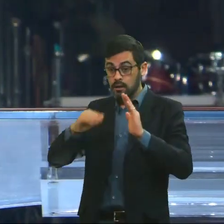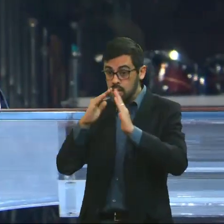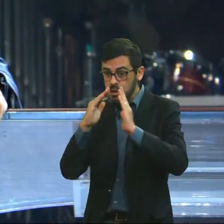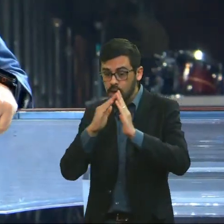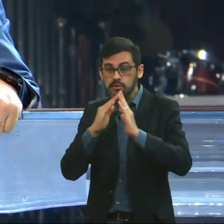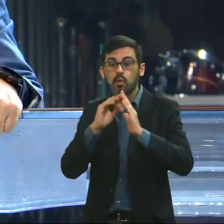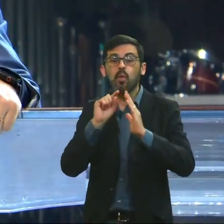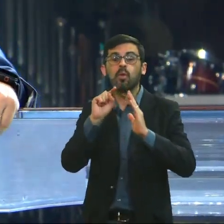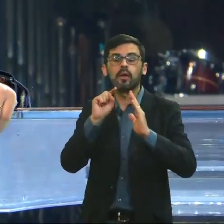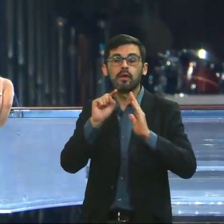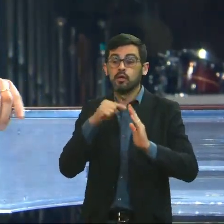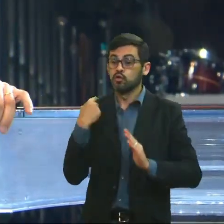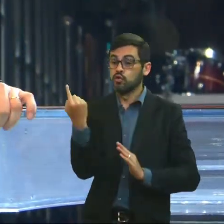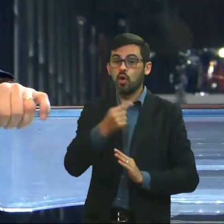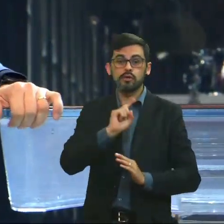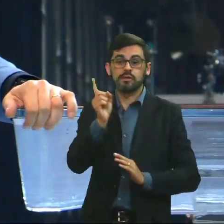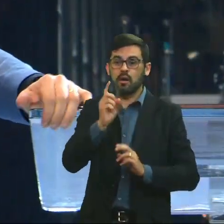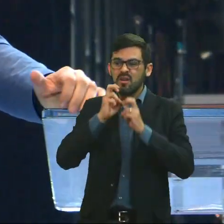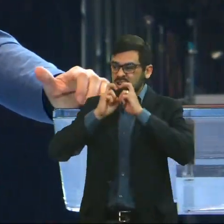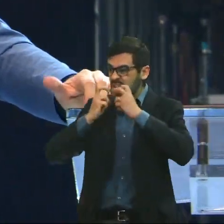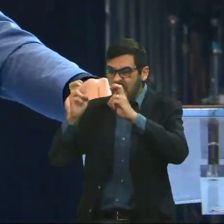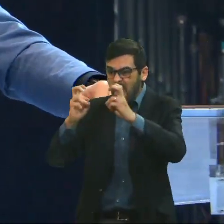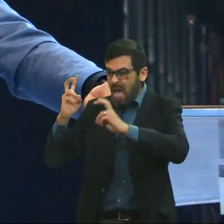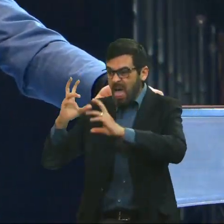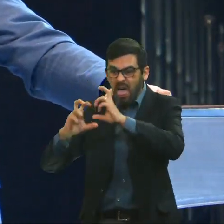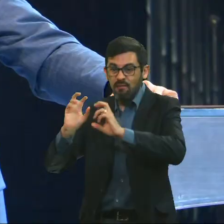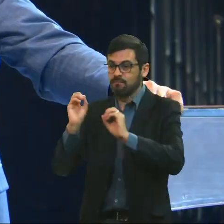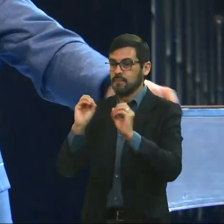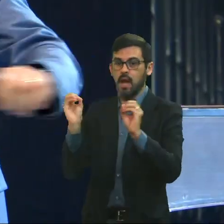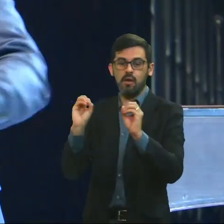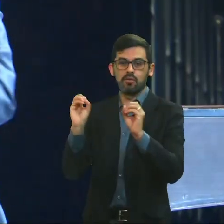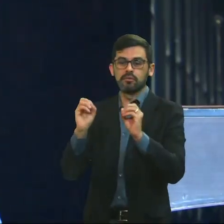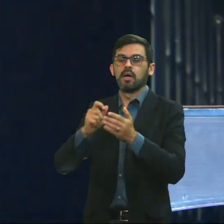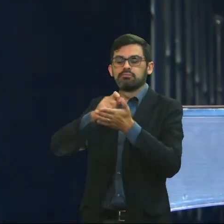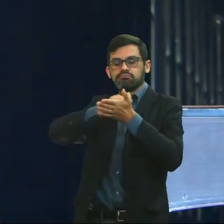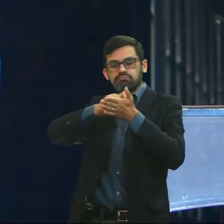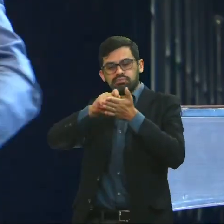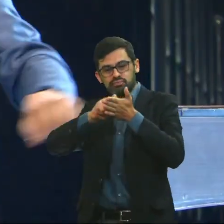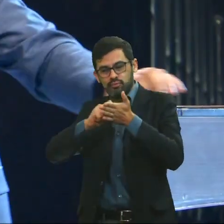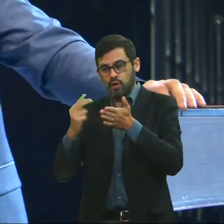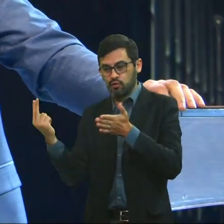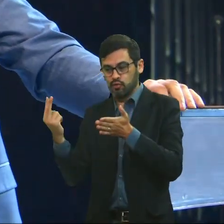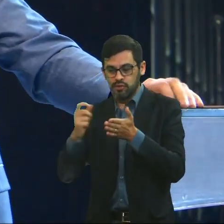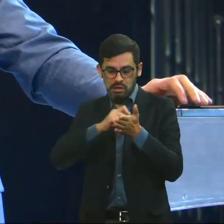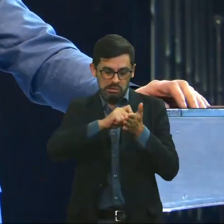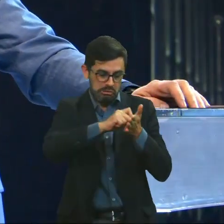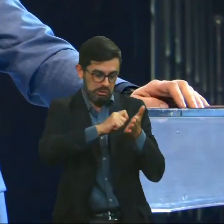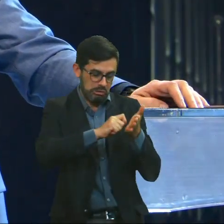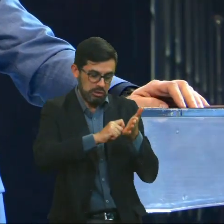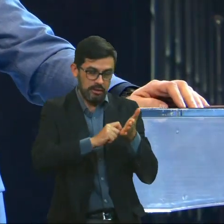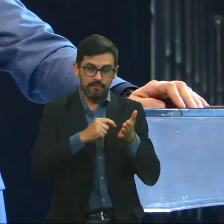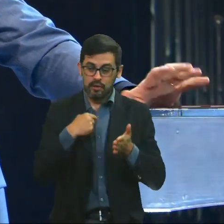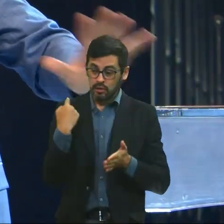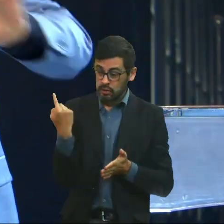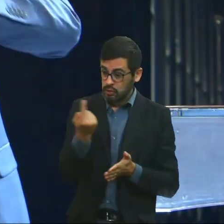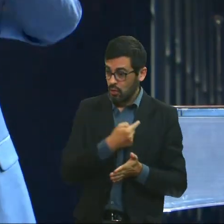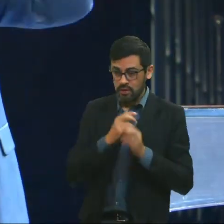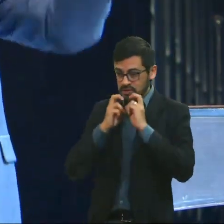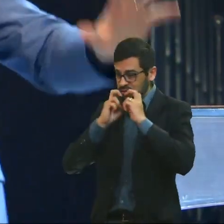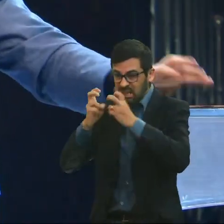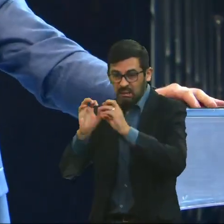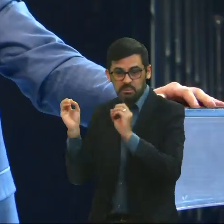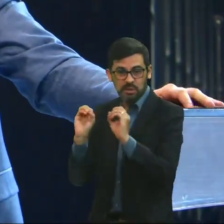casa, nós não gritamos uns com os outros. Escreve aí. Nessa casa, não se grita